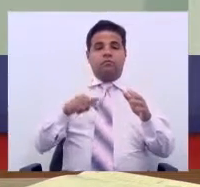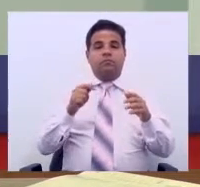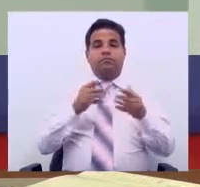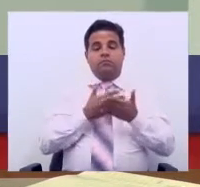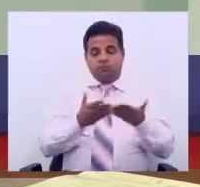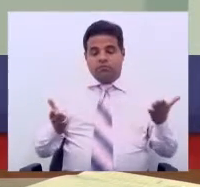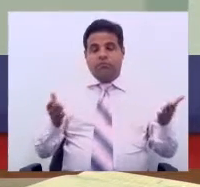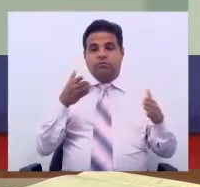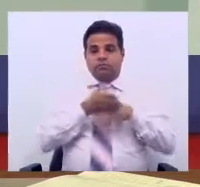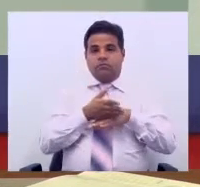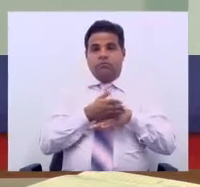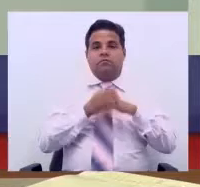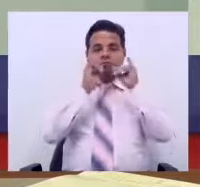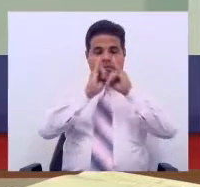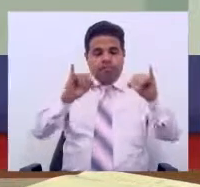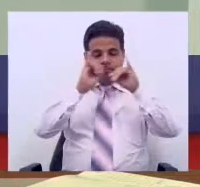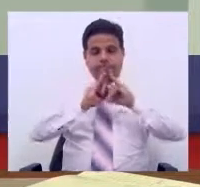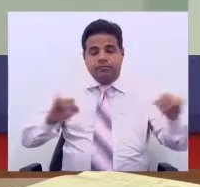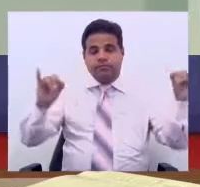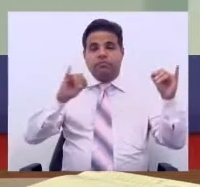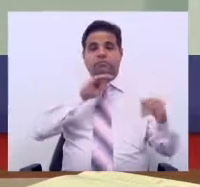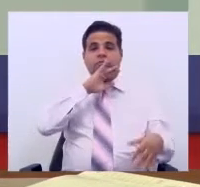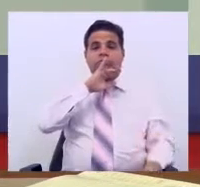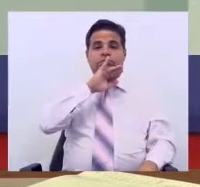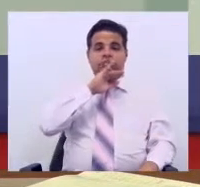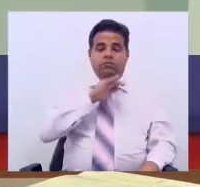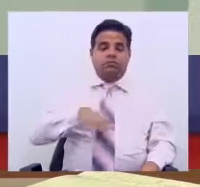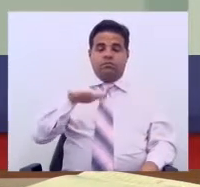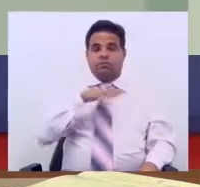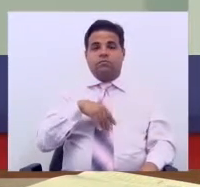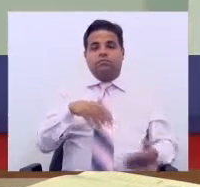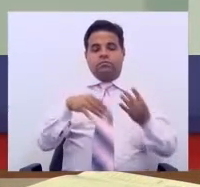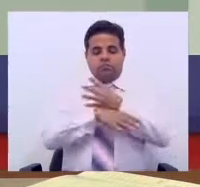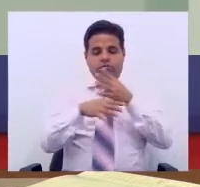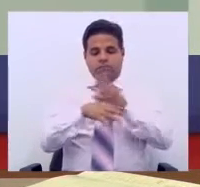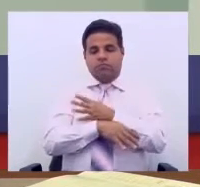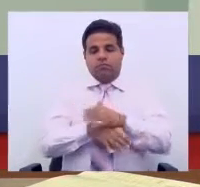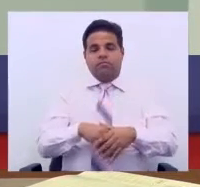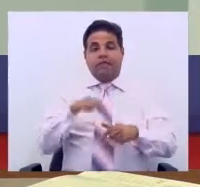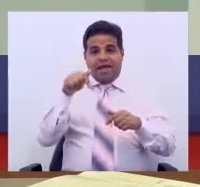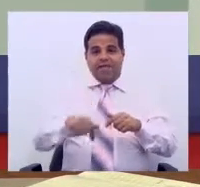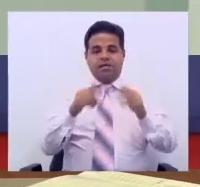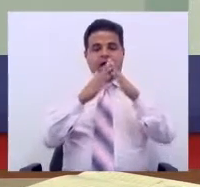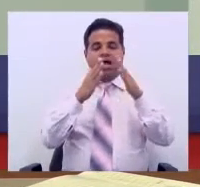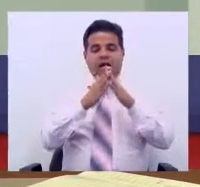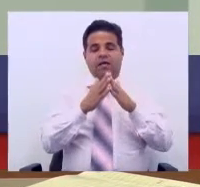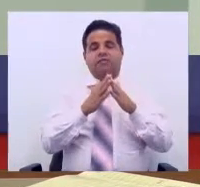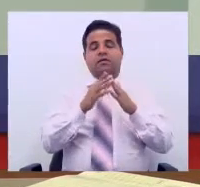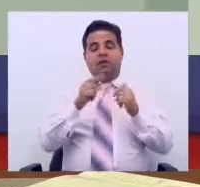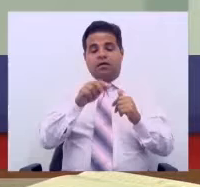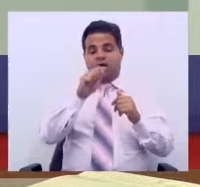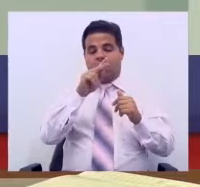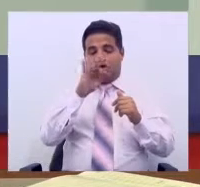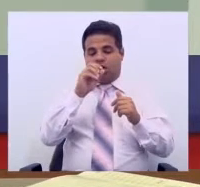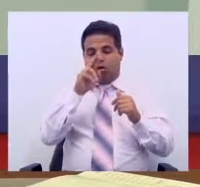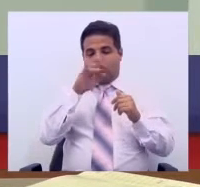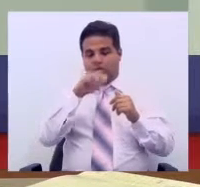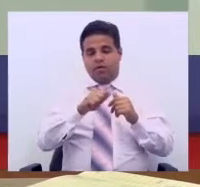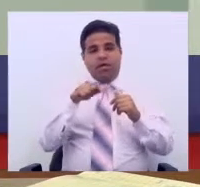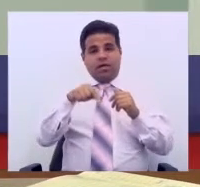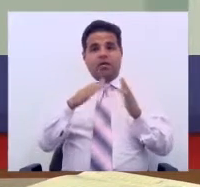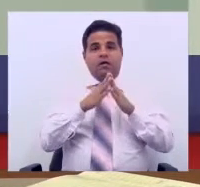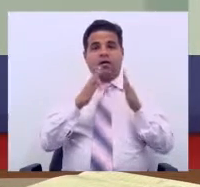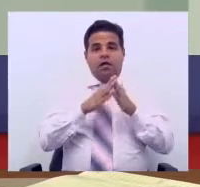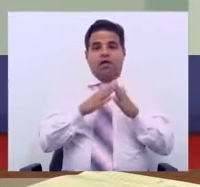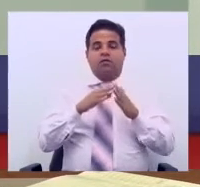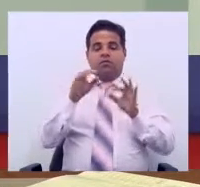passa uma mensagem ruim para a cidade, na minha opinião. Eu acho que essa casa, como é de autoria dessa casa, o